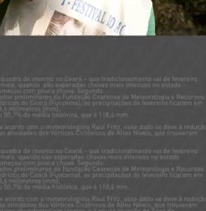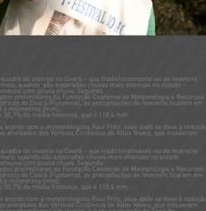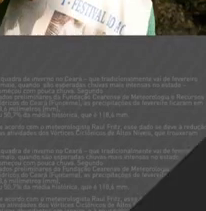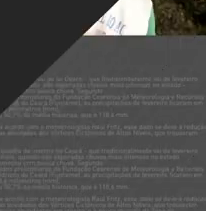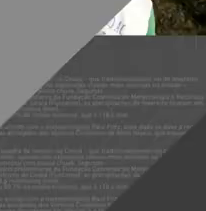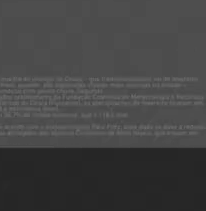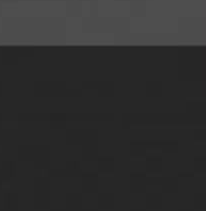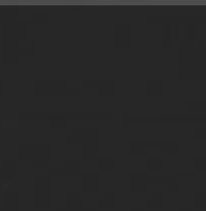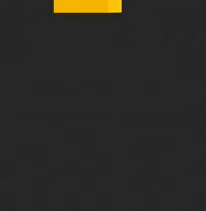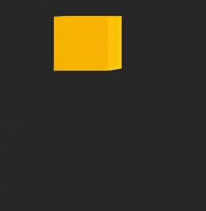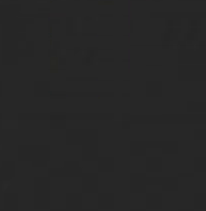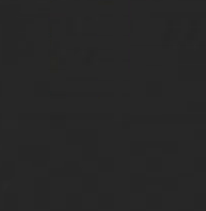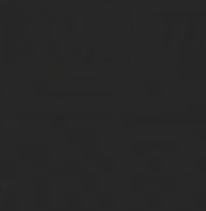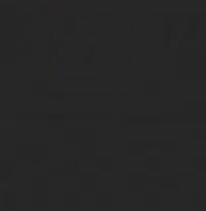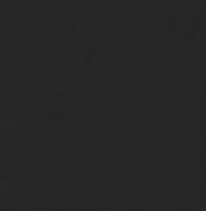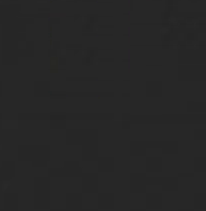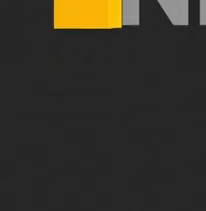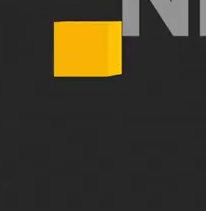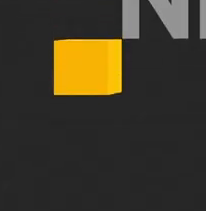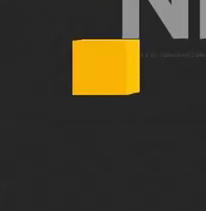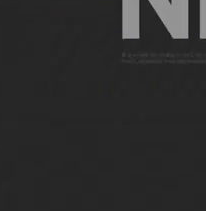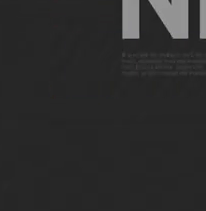Federal p